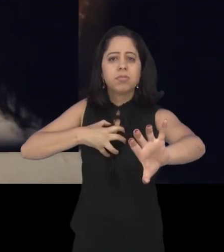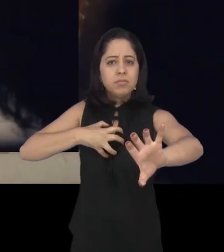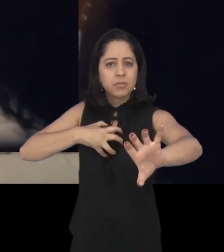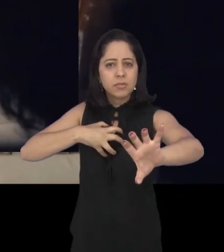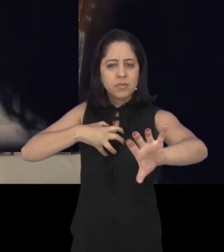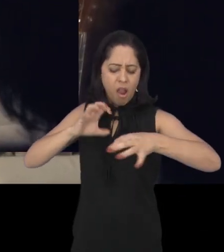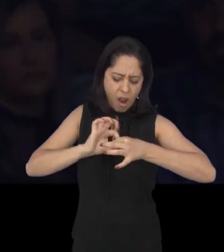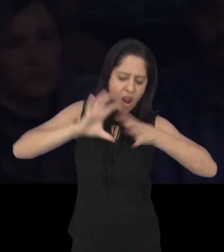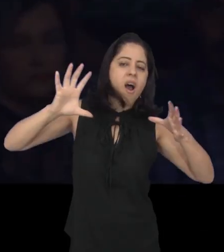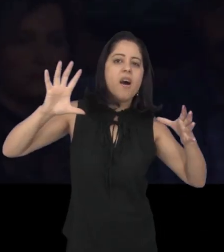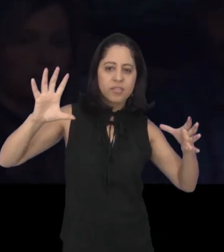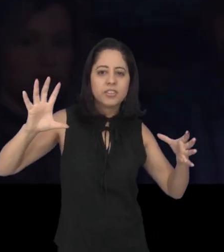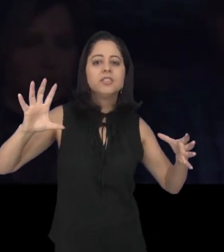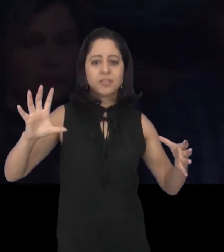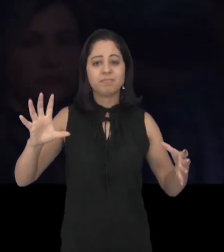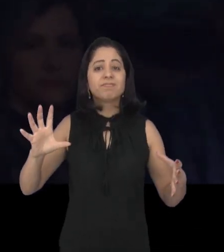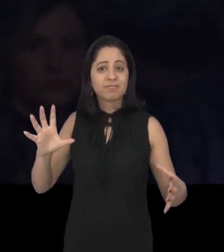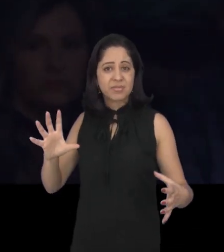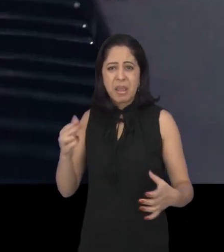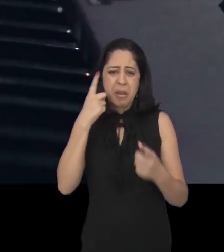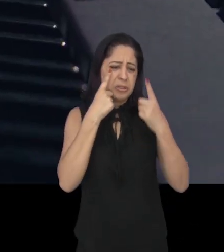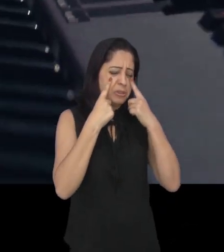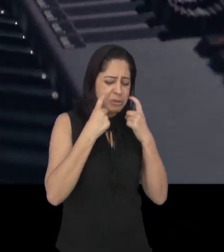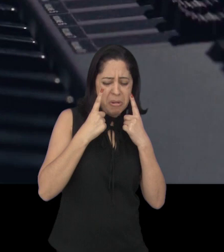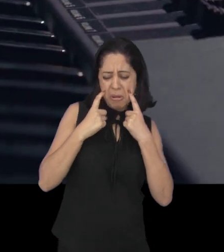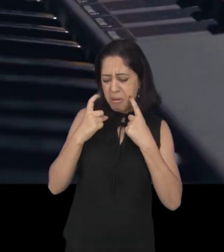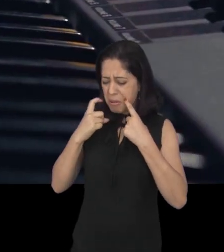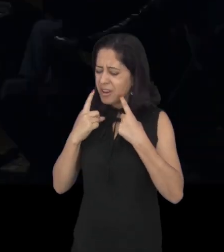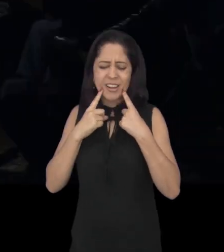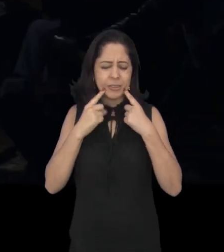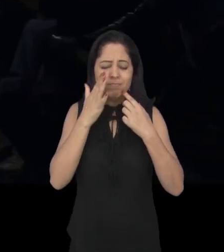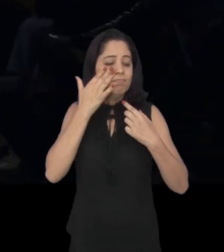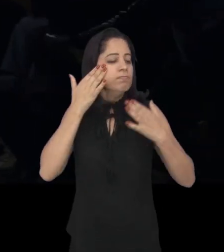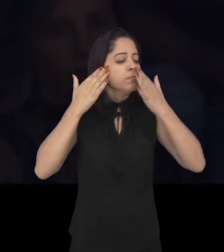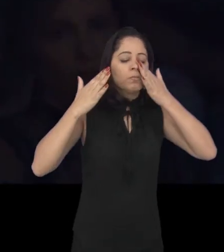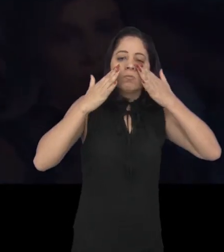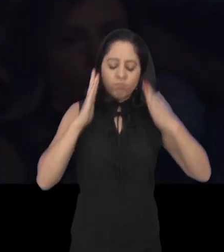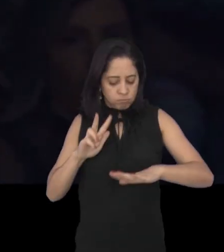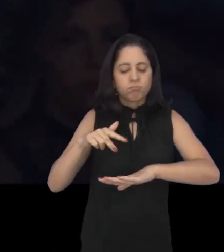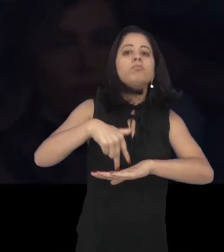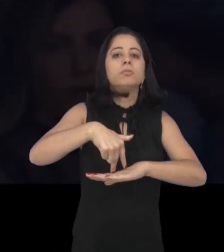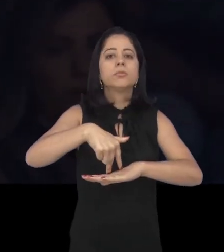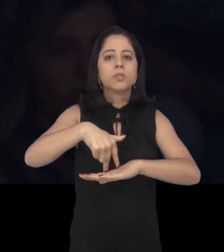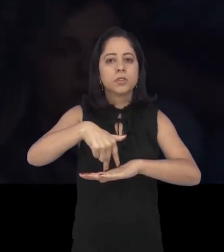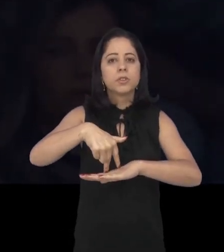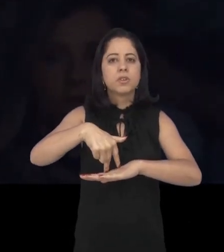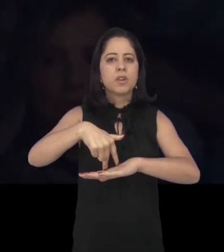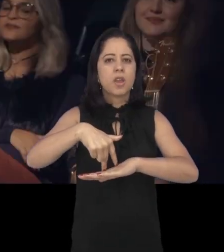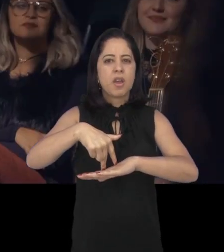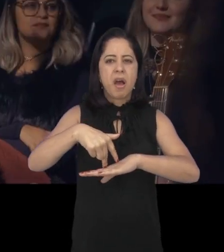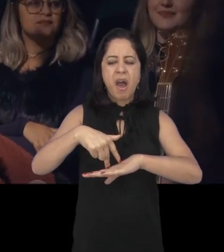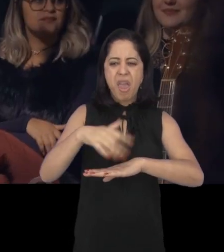sentir concreto. Quero me esquivar do pranto, pro obter o encanto de estar aqui. Quero não estar